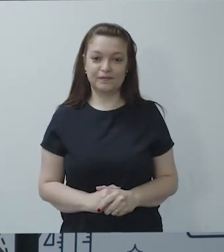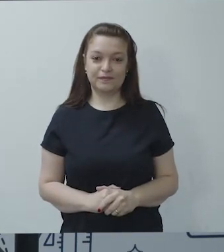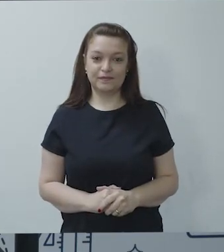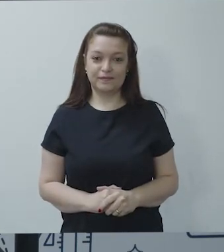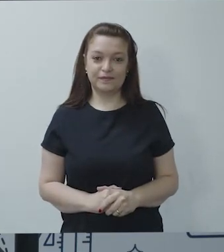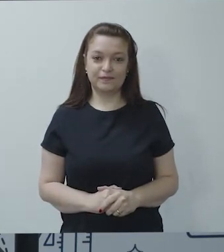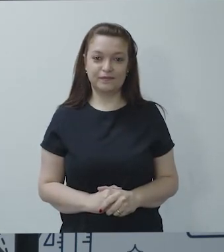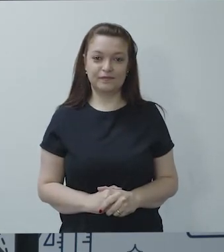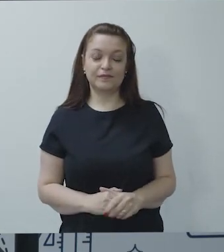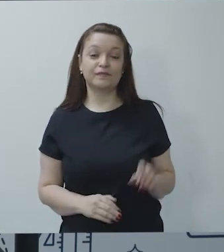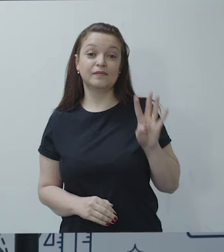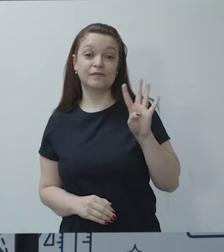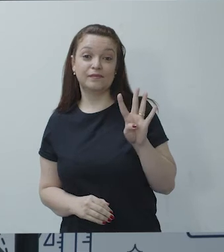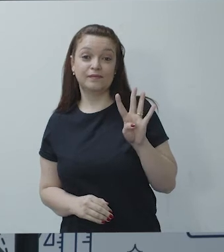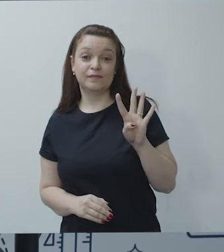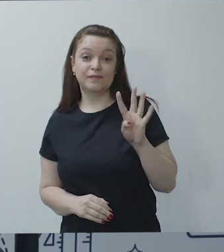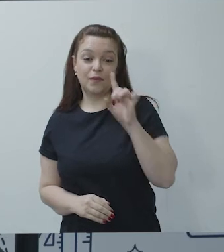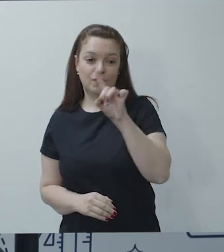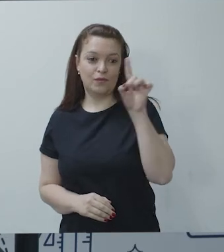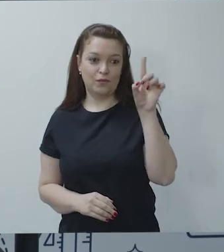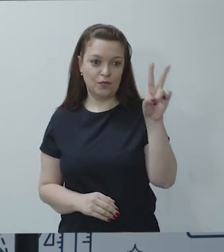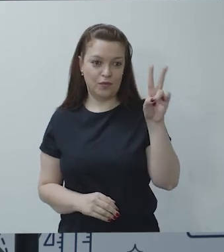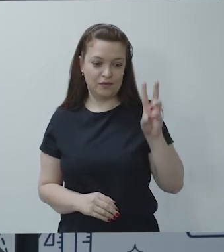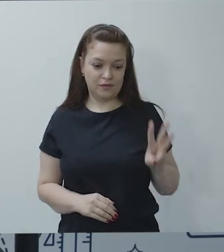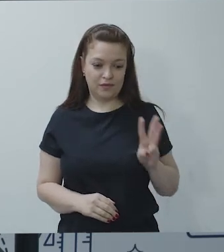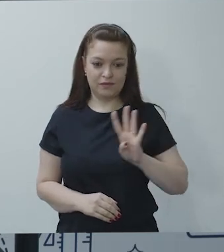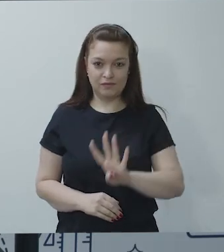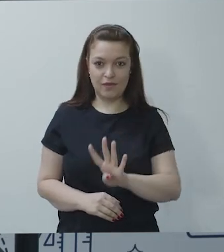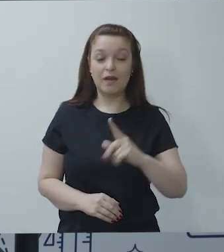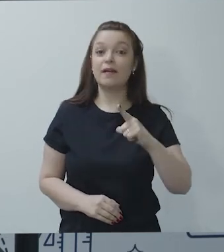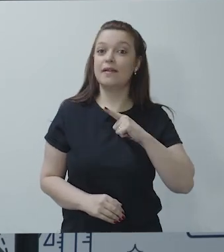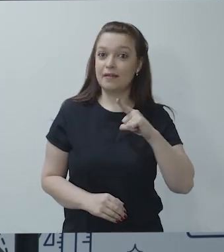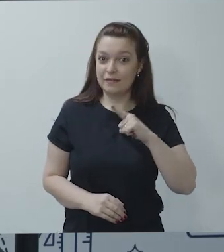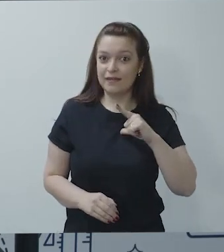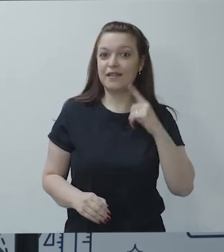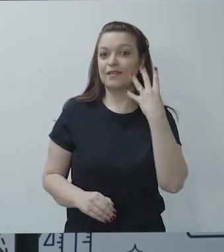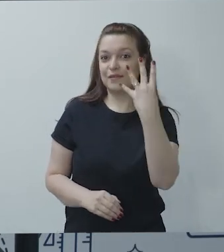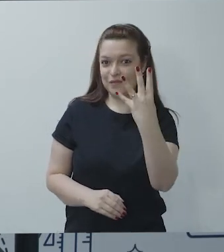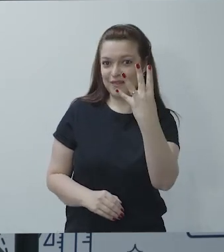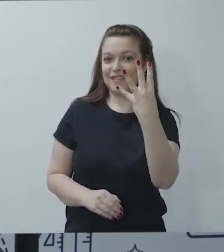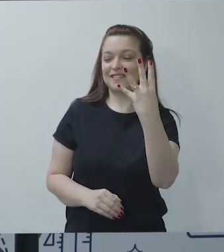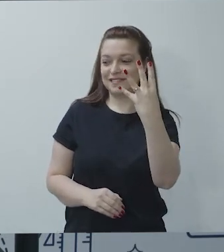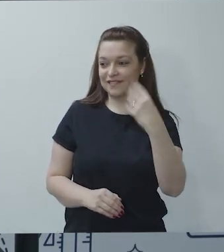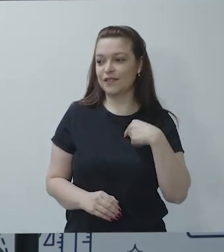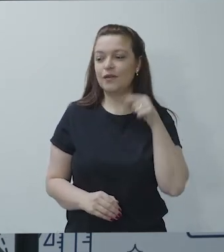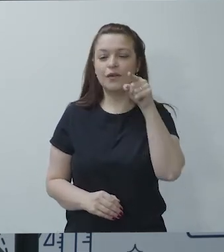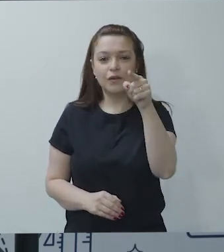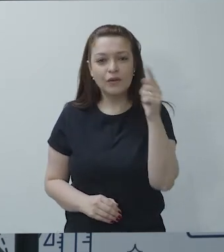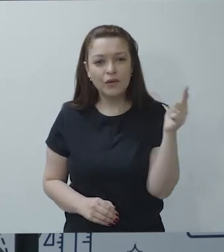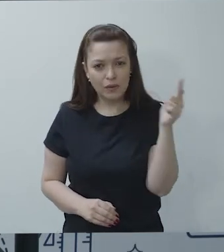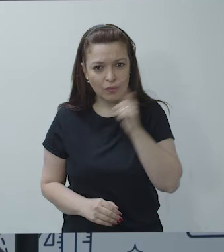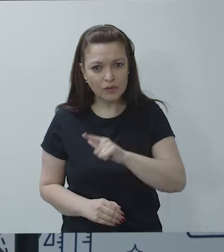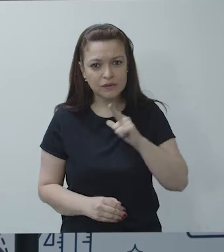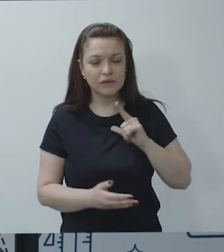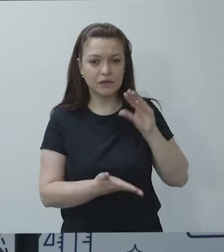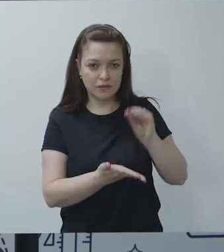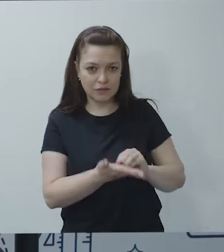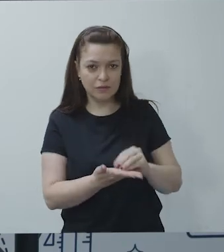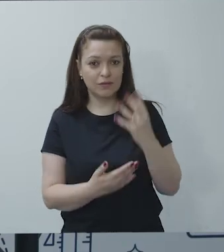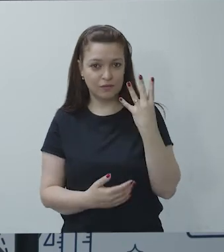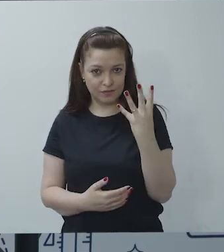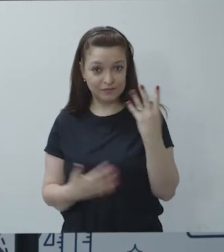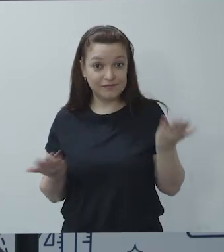1, 2, 3, 4. Eu tenho o número 4 também. Vocês conseguiram marcar o número